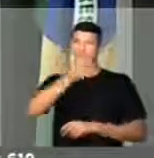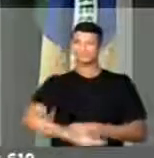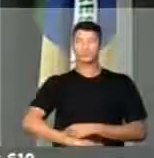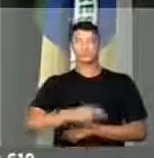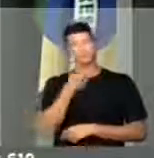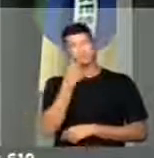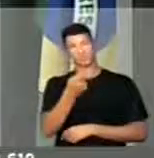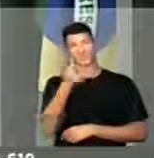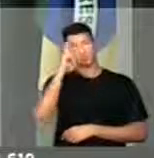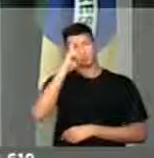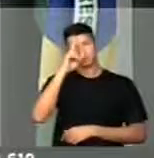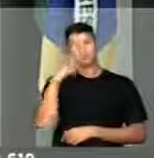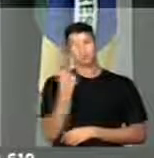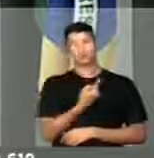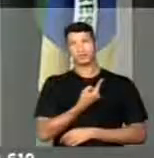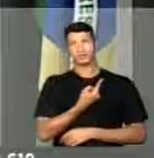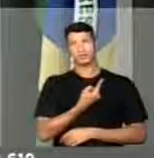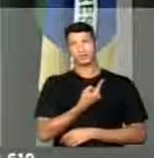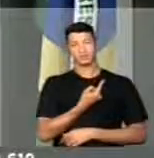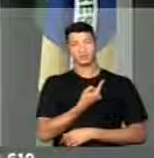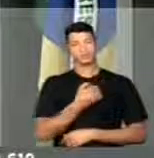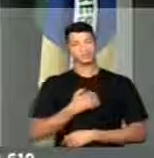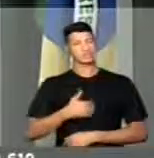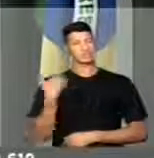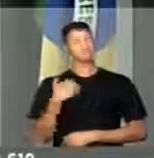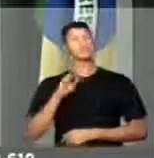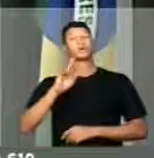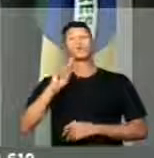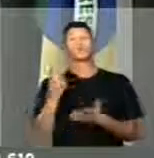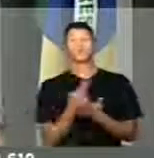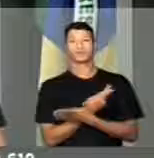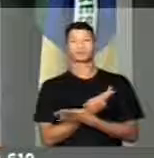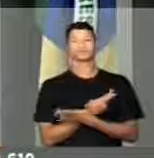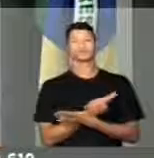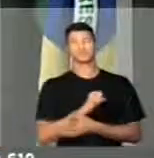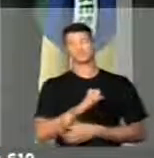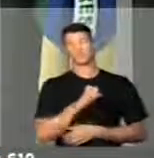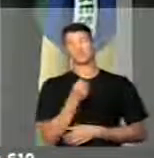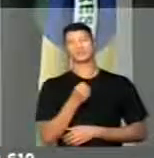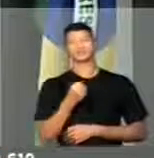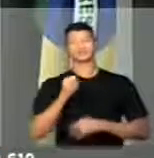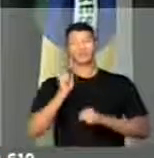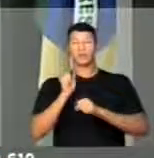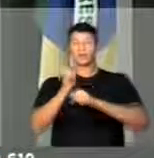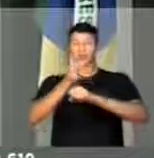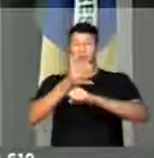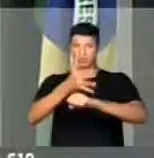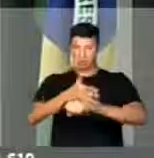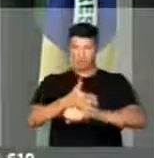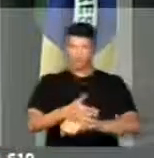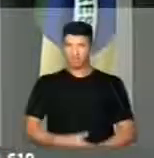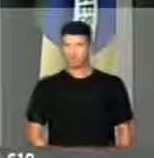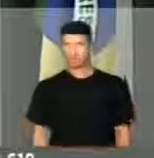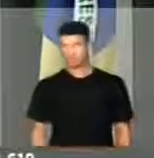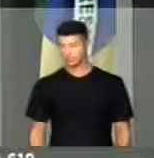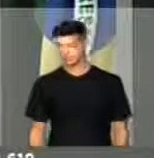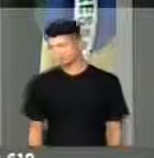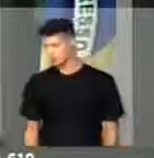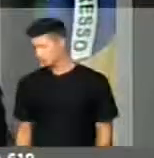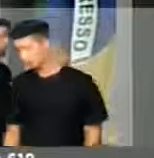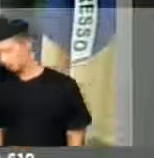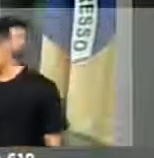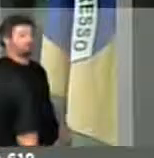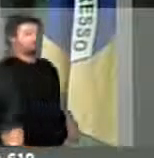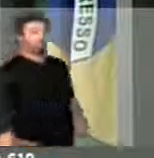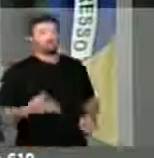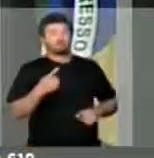registrar a nossa indignação quanto à ocorrência trágica na madrugada, a partir das 4:30 da manhã de hoje em Ribeirão